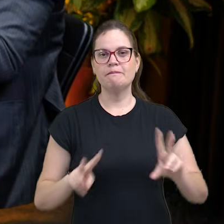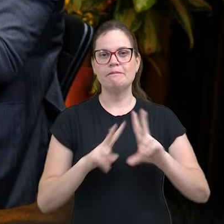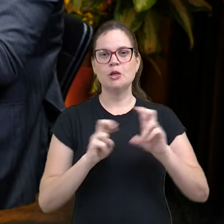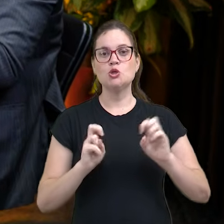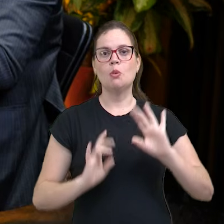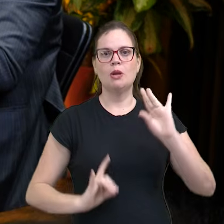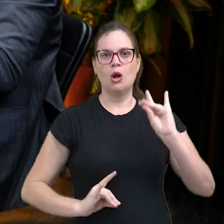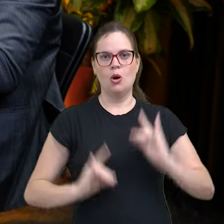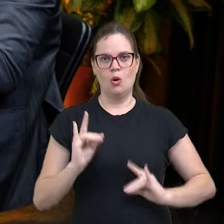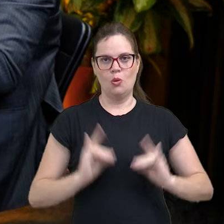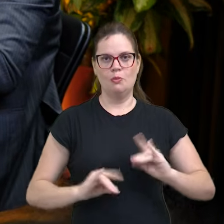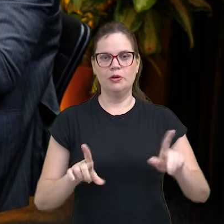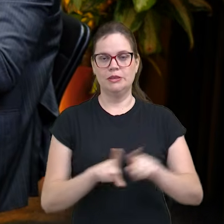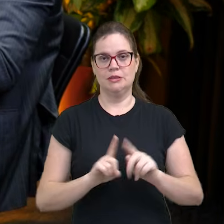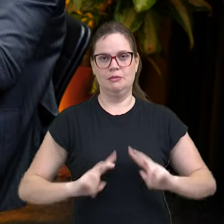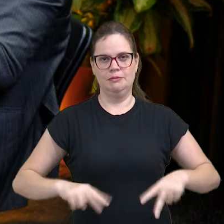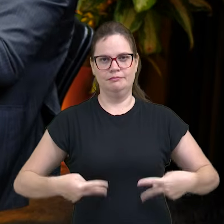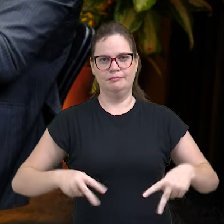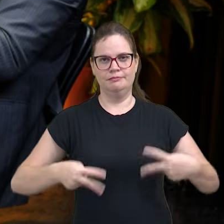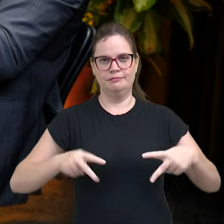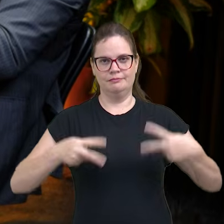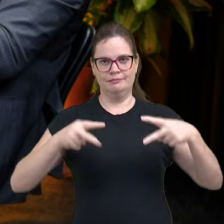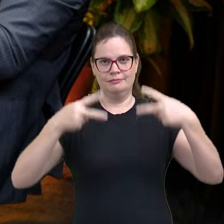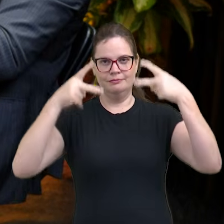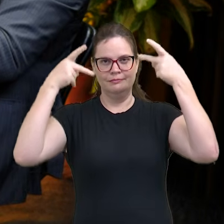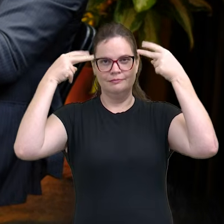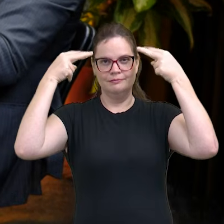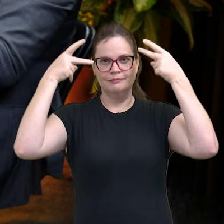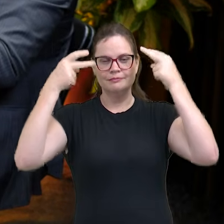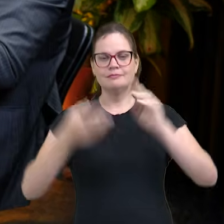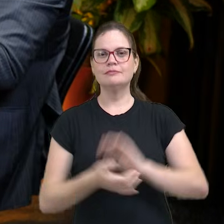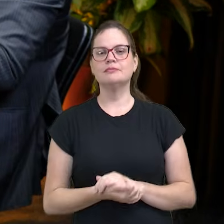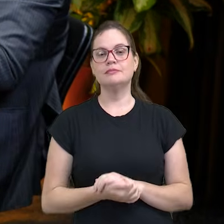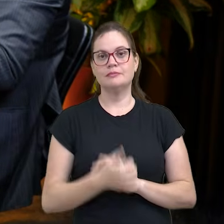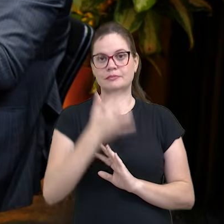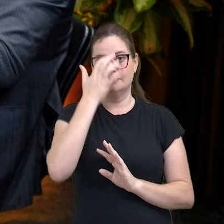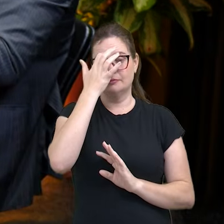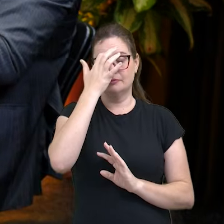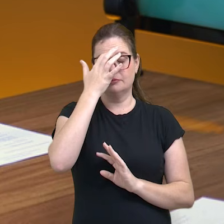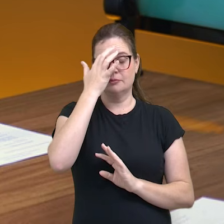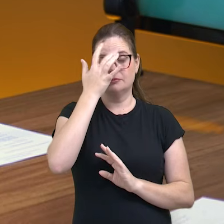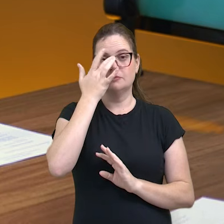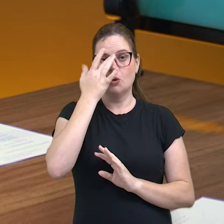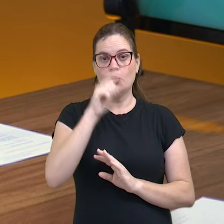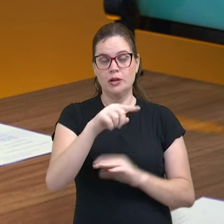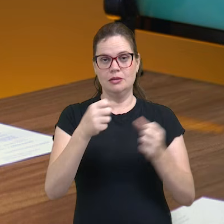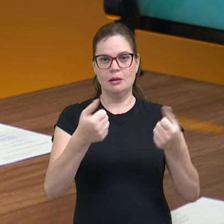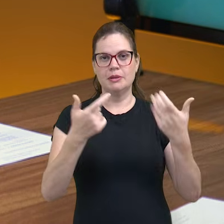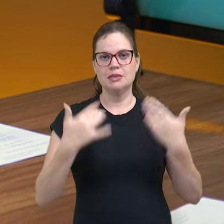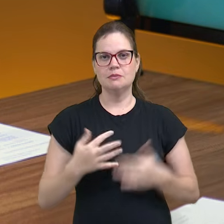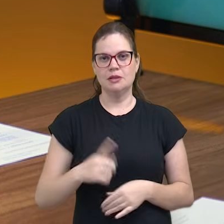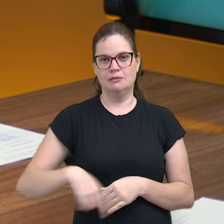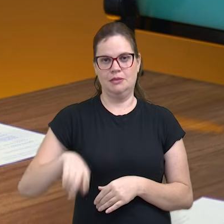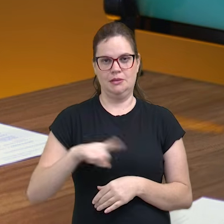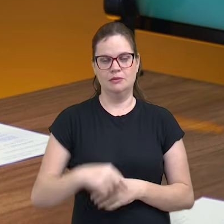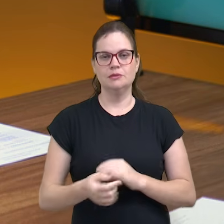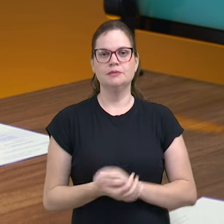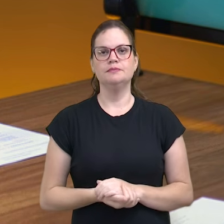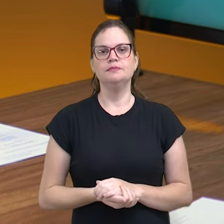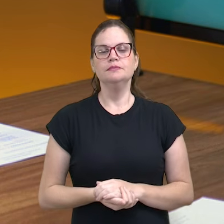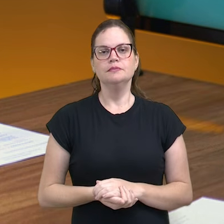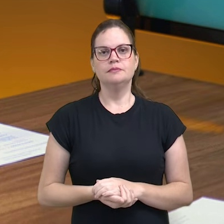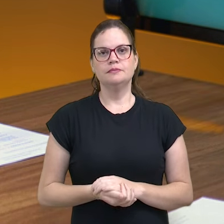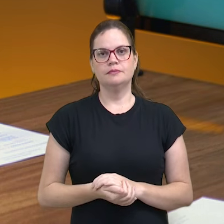texto. Amém. Sobre hormônios e neurotransmissores. Pastor Orlando, o que o pastor